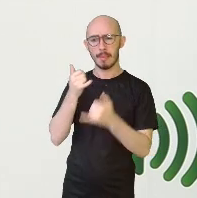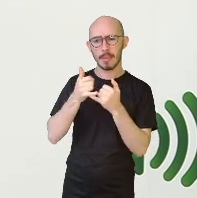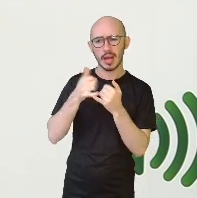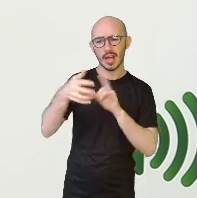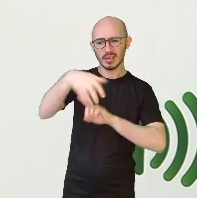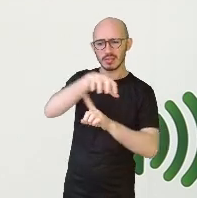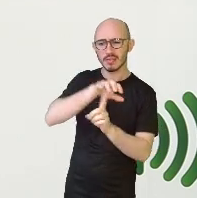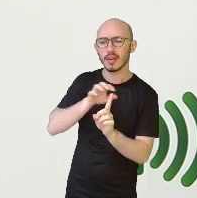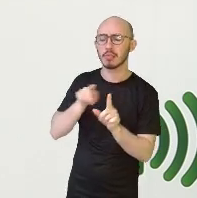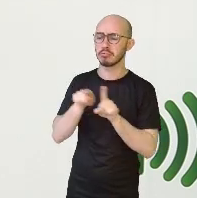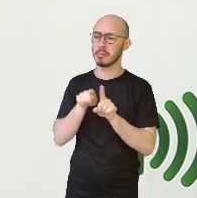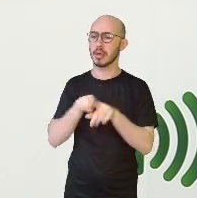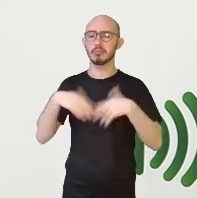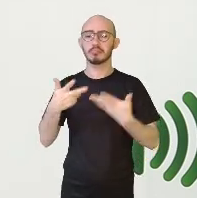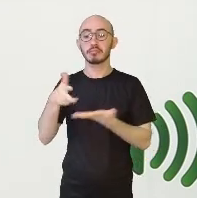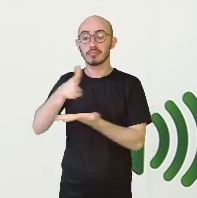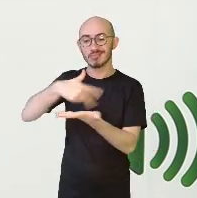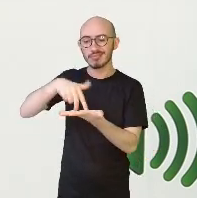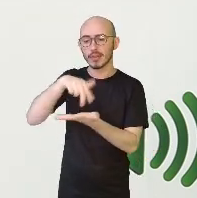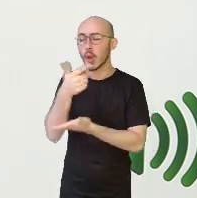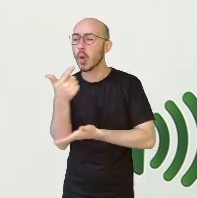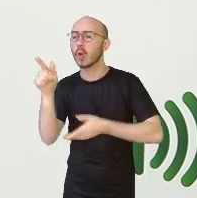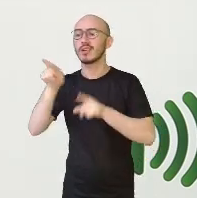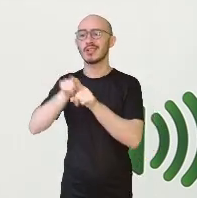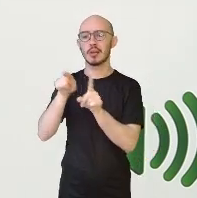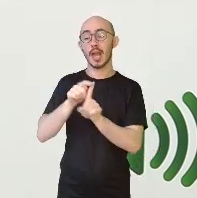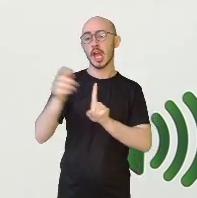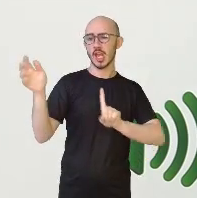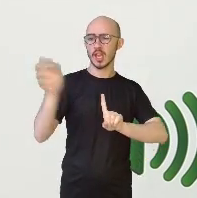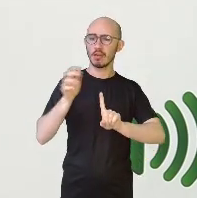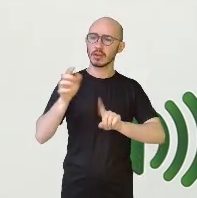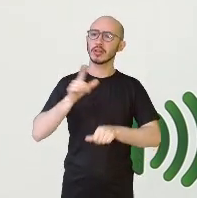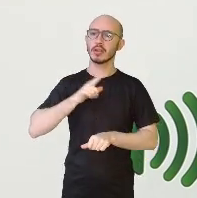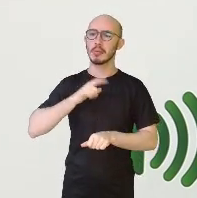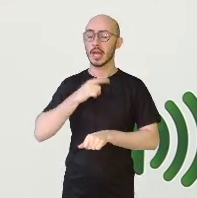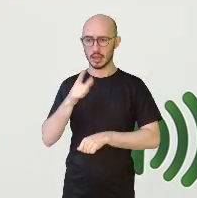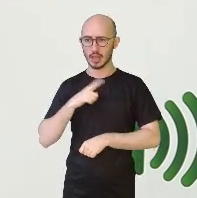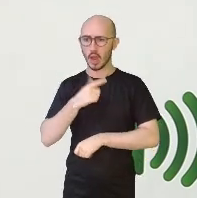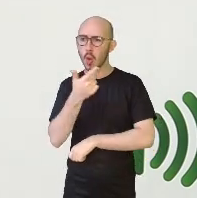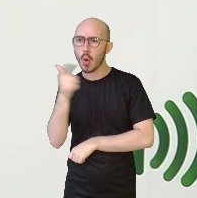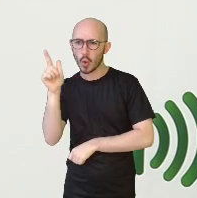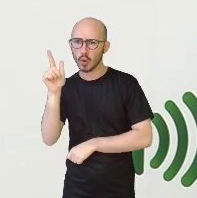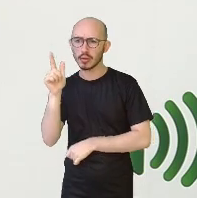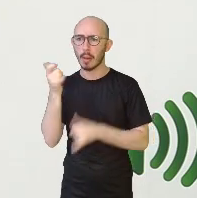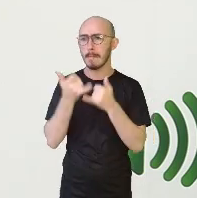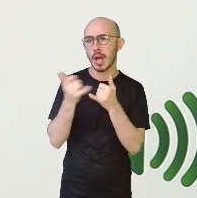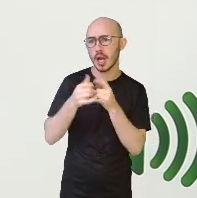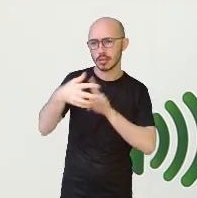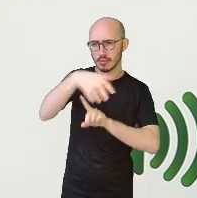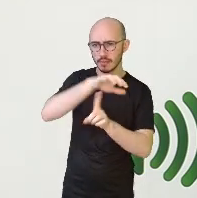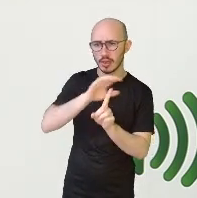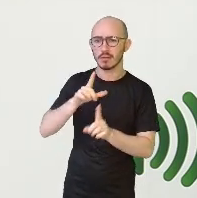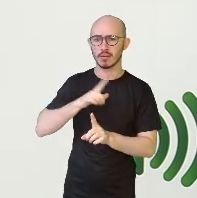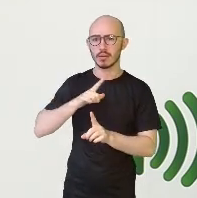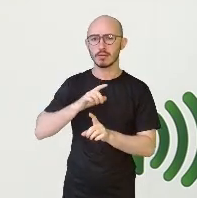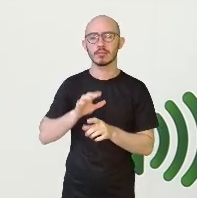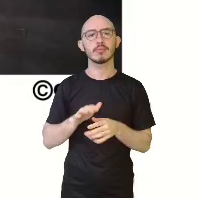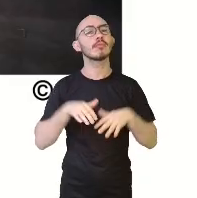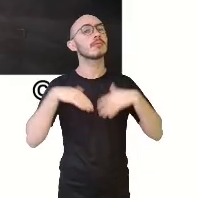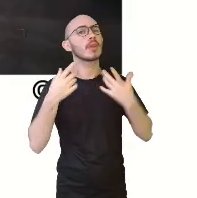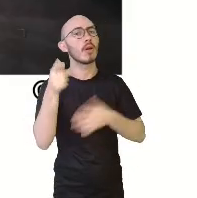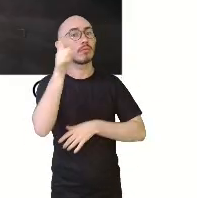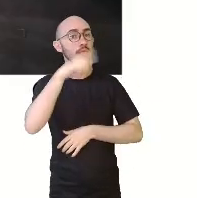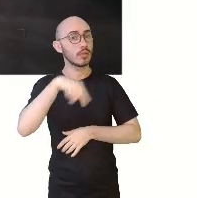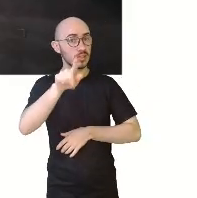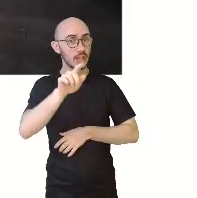que tem alguma dança também, alguma outra dança que influenciou ou que é parecida com o frevo? O balé. Vocês